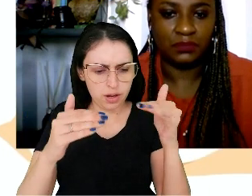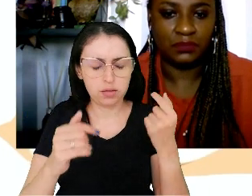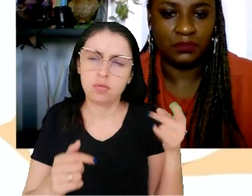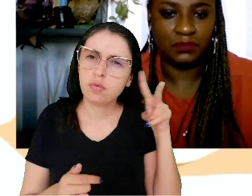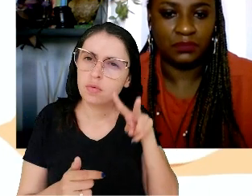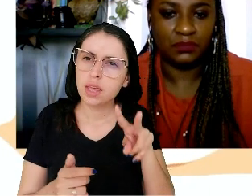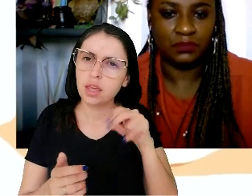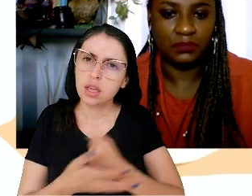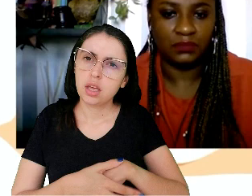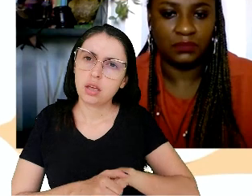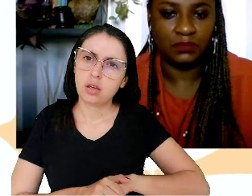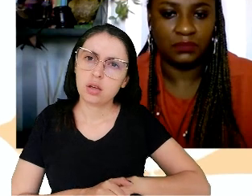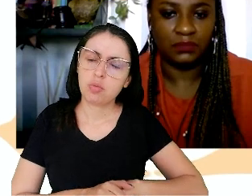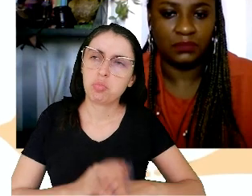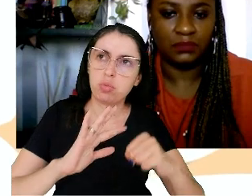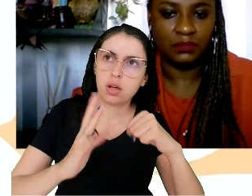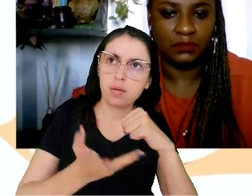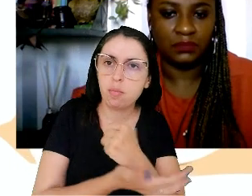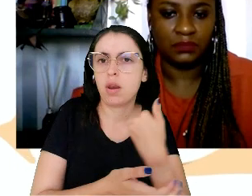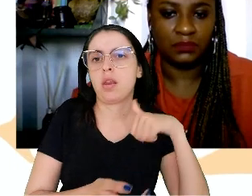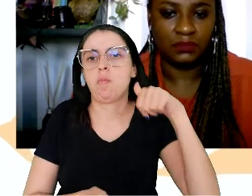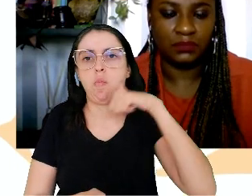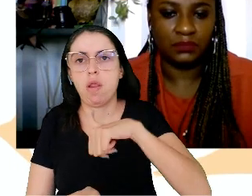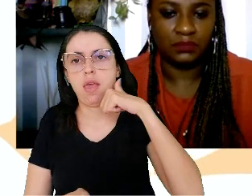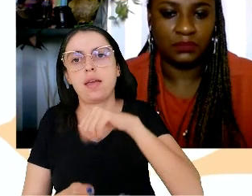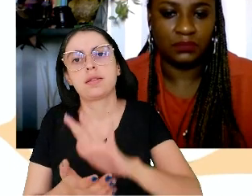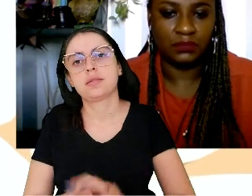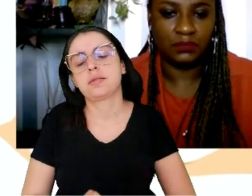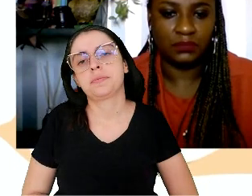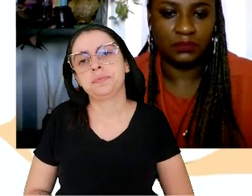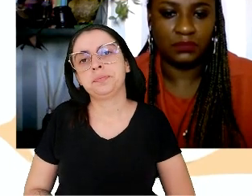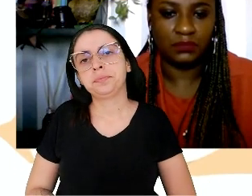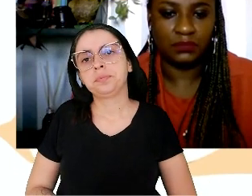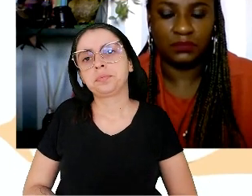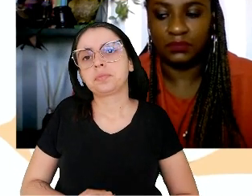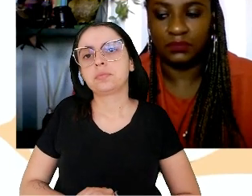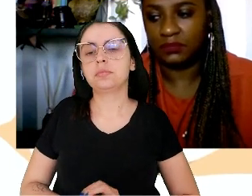um olhar sobre pandemia e mulheres.